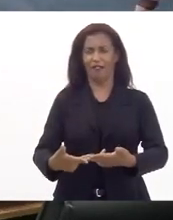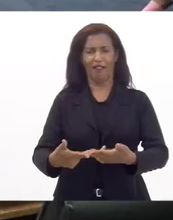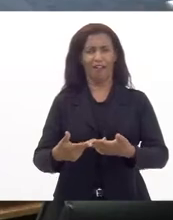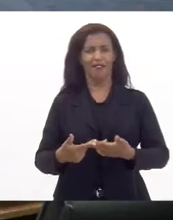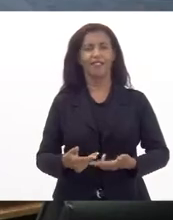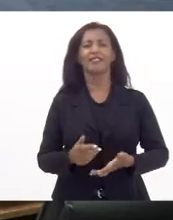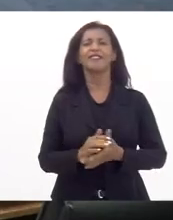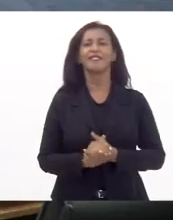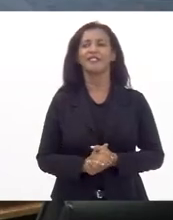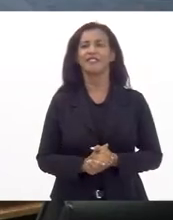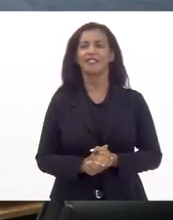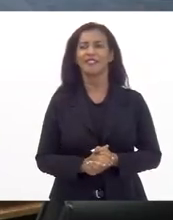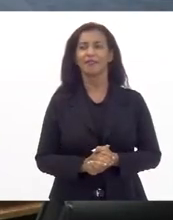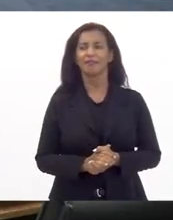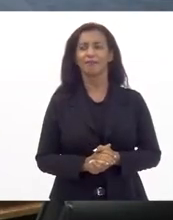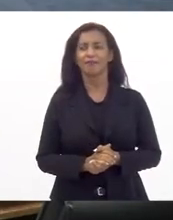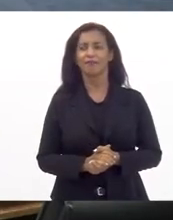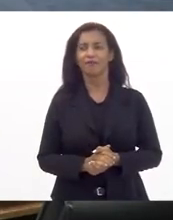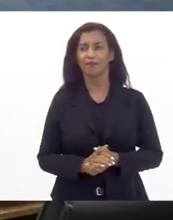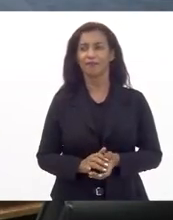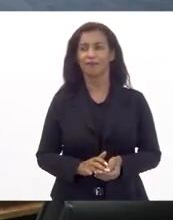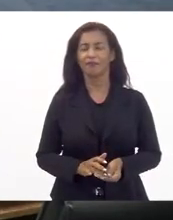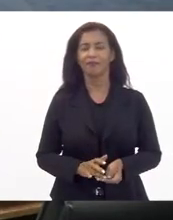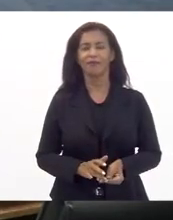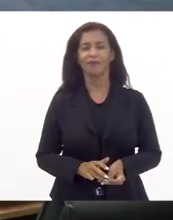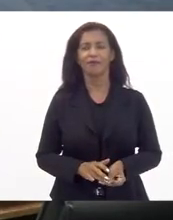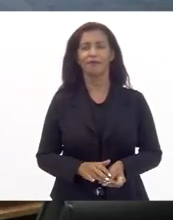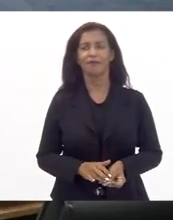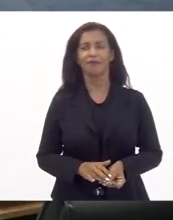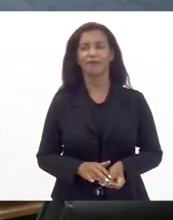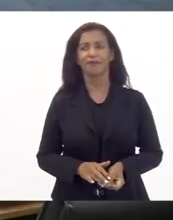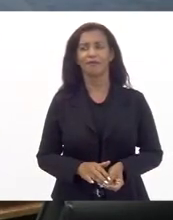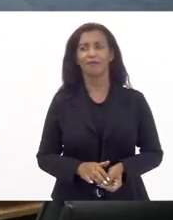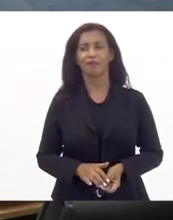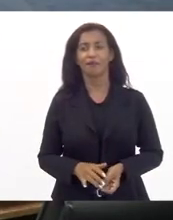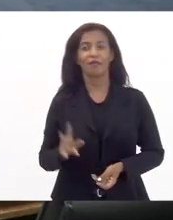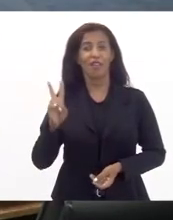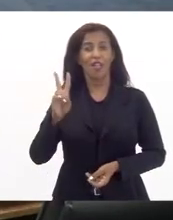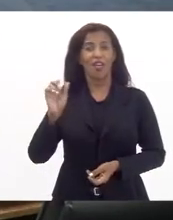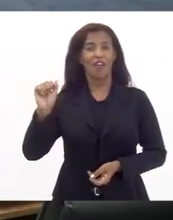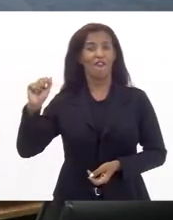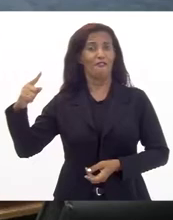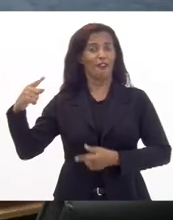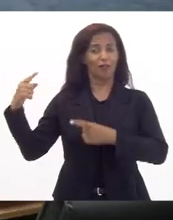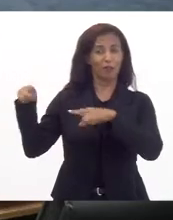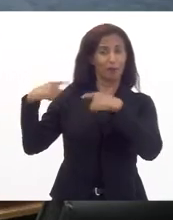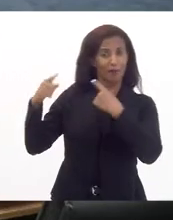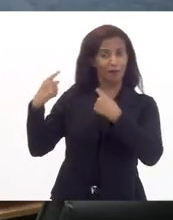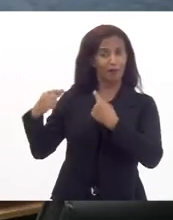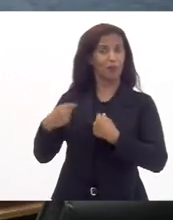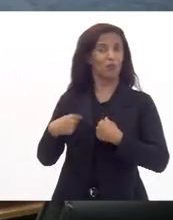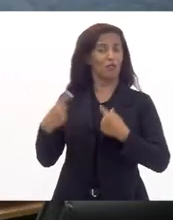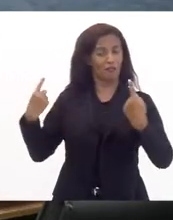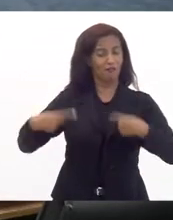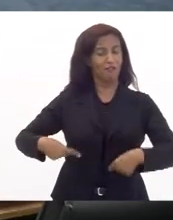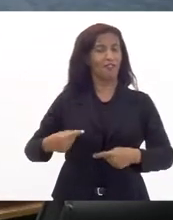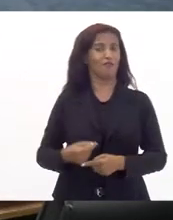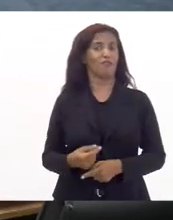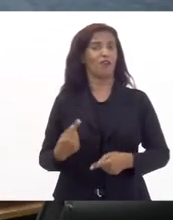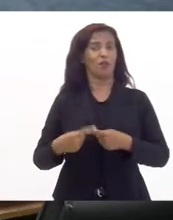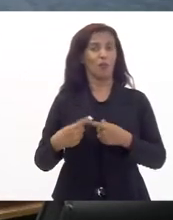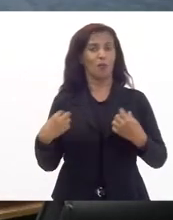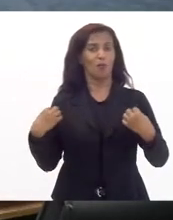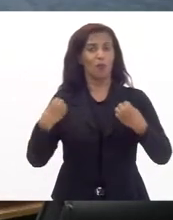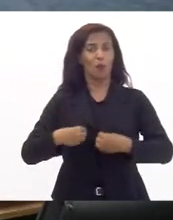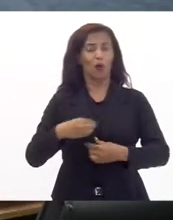pensei que o deputado Valdeci as ele anda implicando comigo presidenta ele tá me desafiando aqui por conta